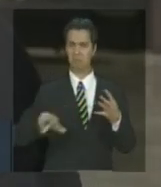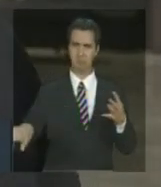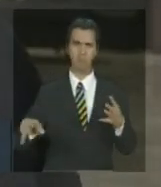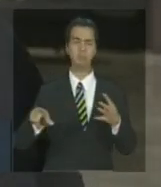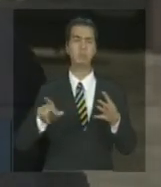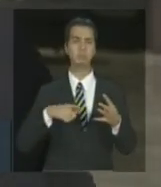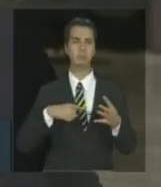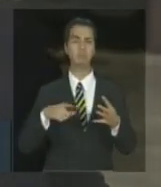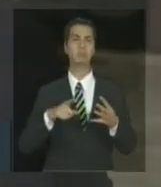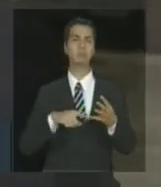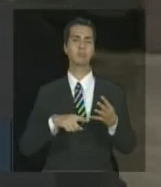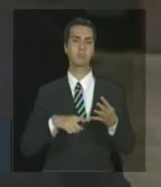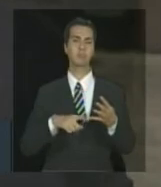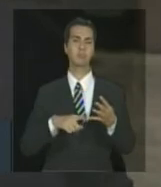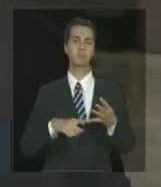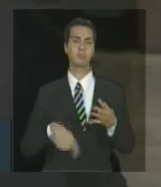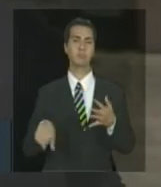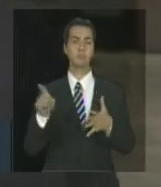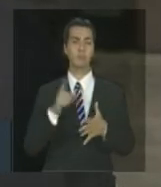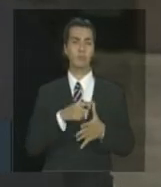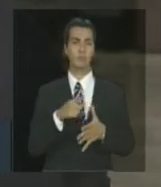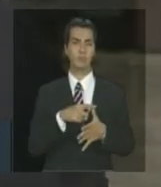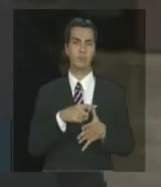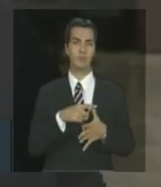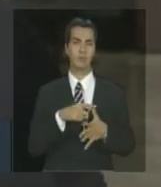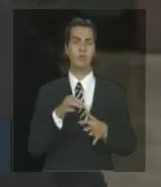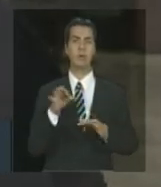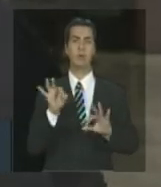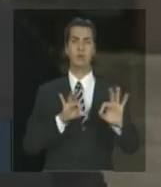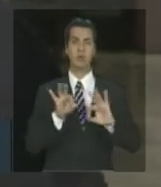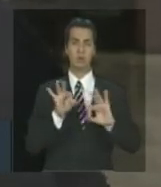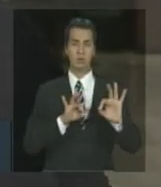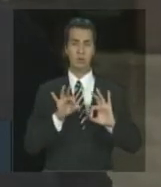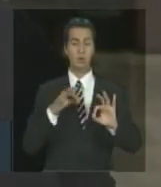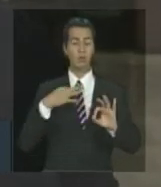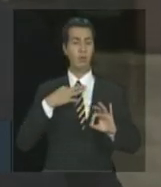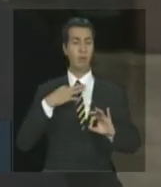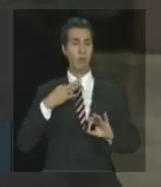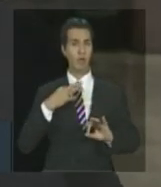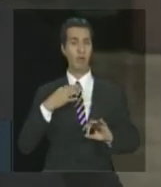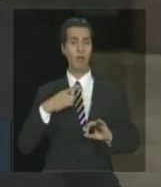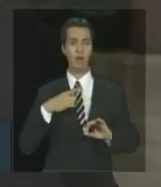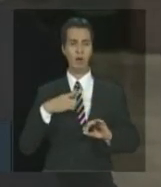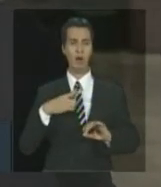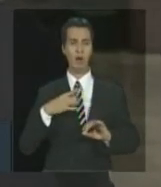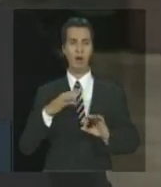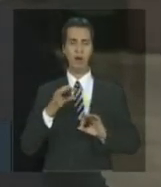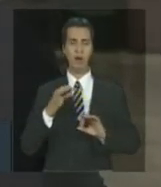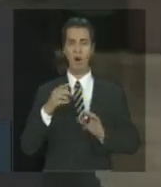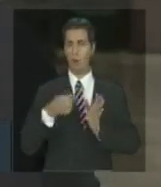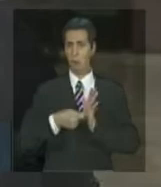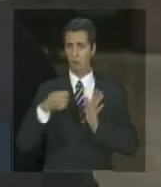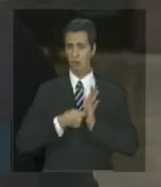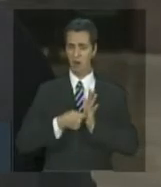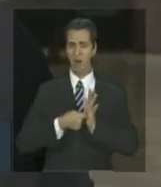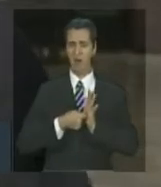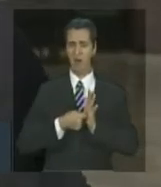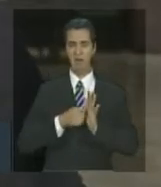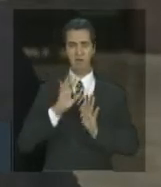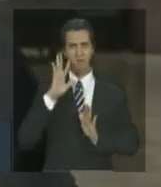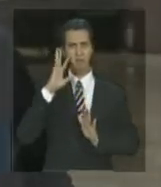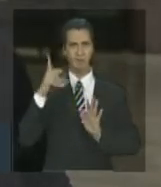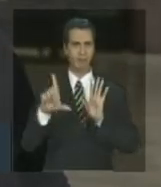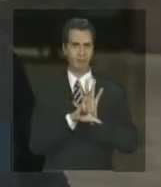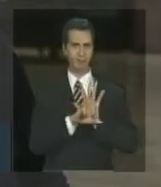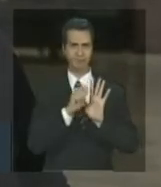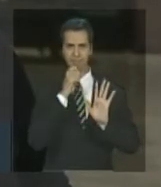com o Ministério das Cidades, e também um plano voluntário que está em elaboração. Que é voluntário, não está obrigado, sendo, ele não foi definido